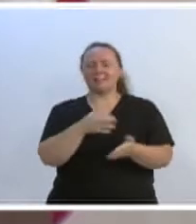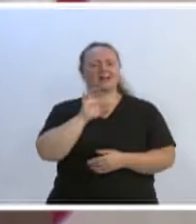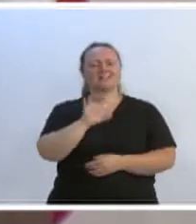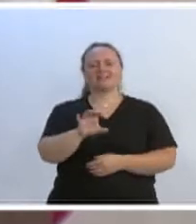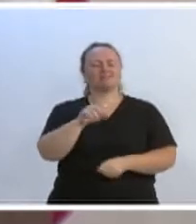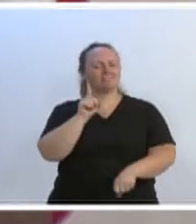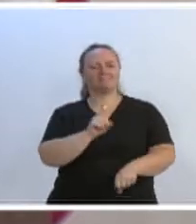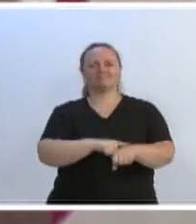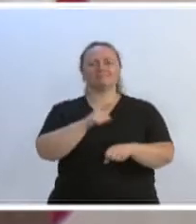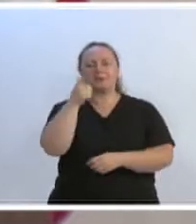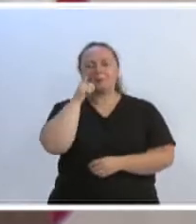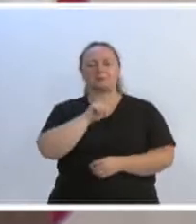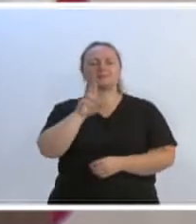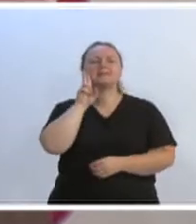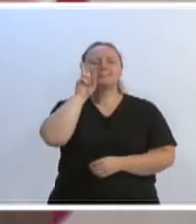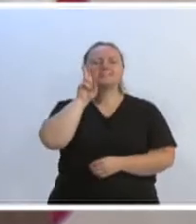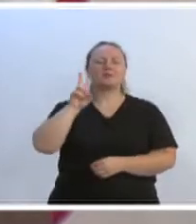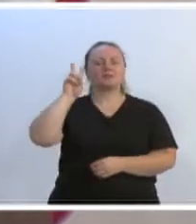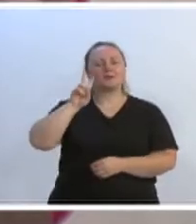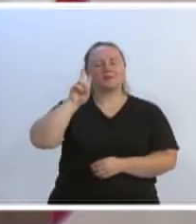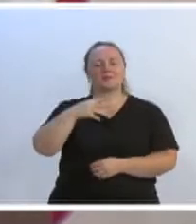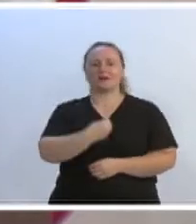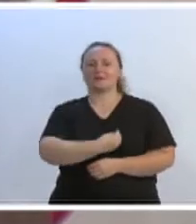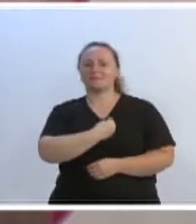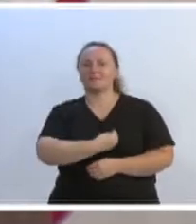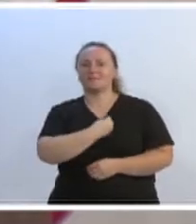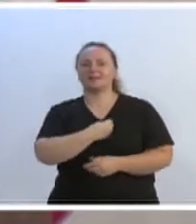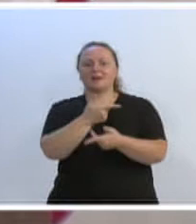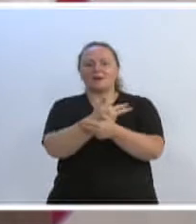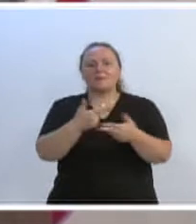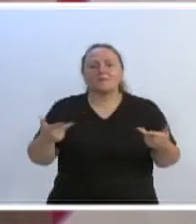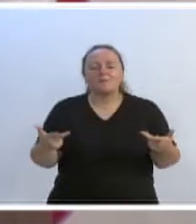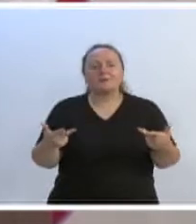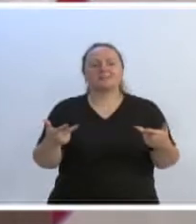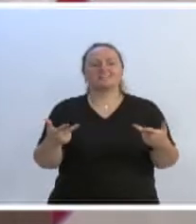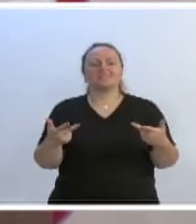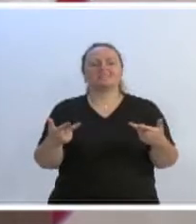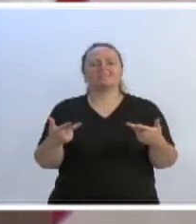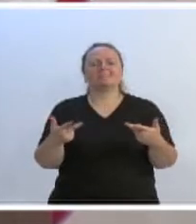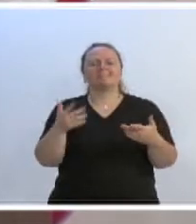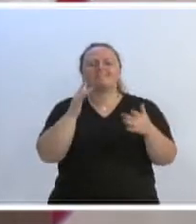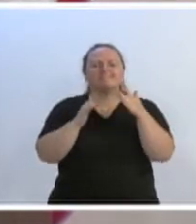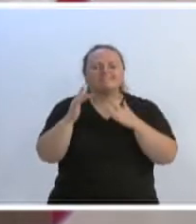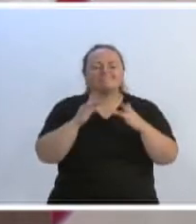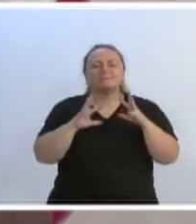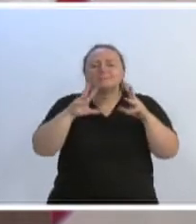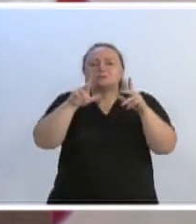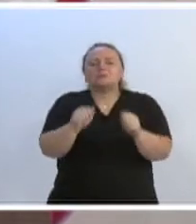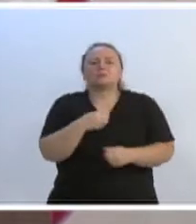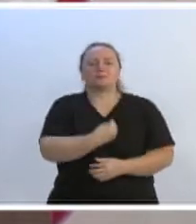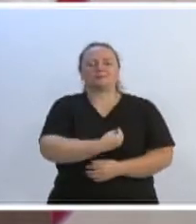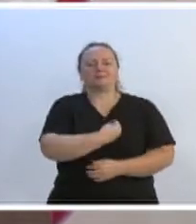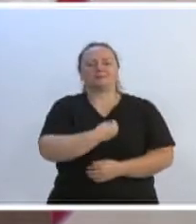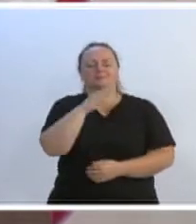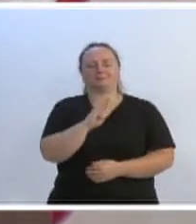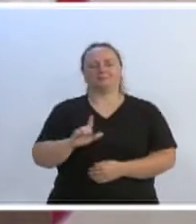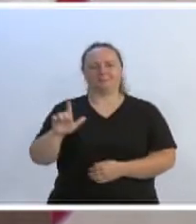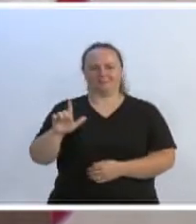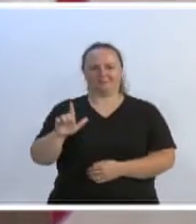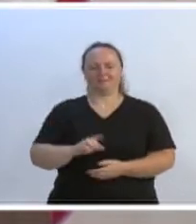cartas que se trocavam, e eu perguntava sempre para a Sueli, né, o que farão os historiadores do futuro, né? Não se escreve